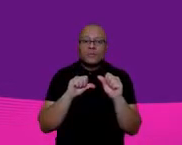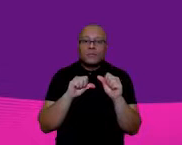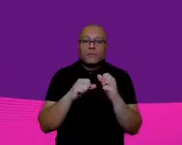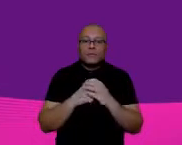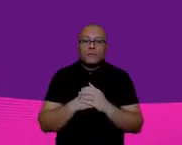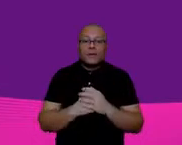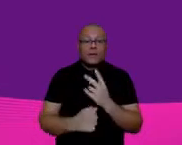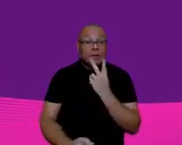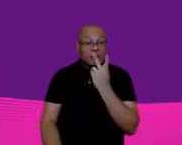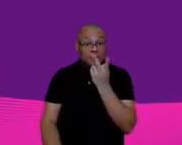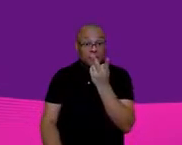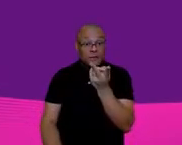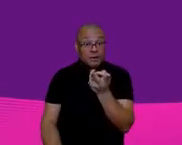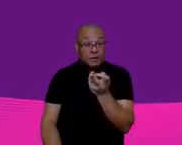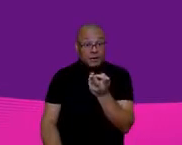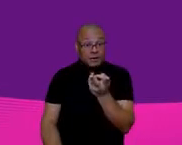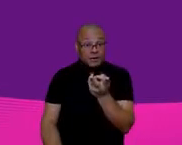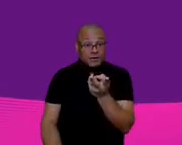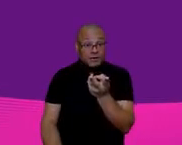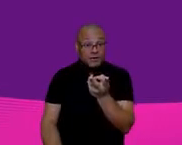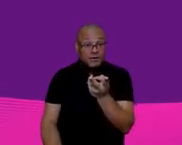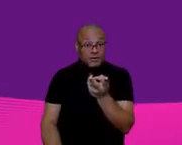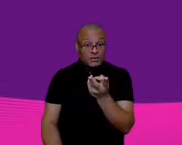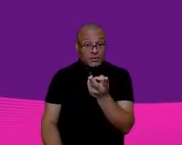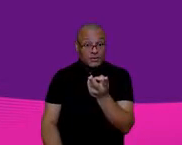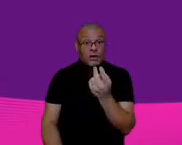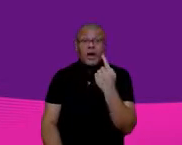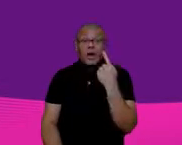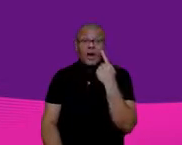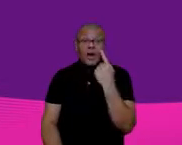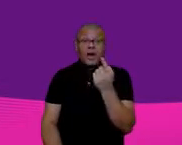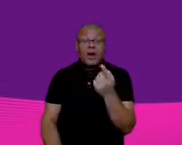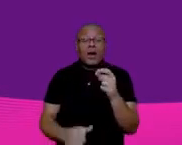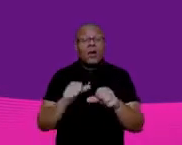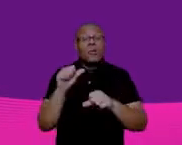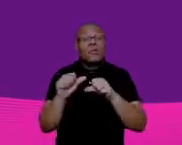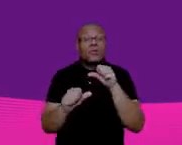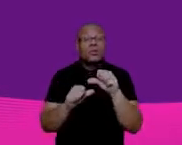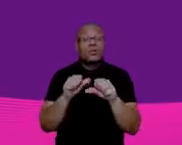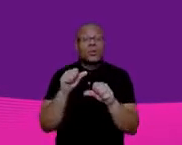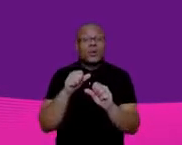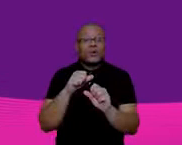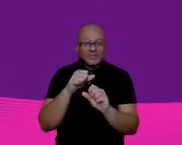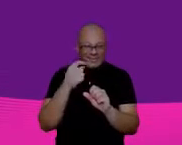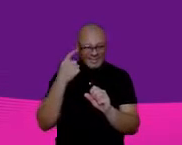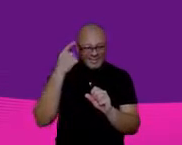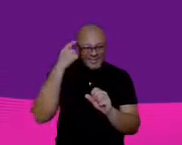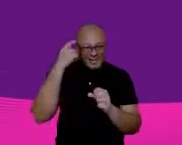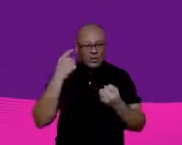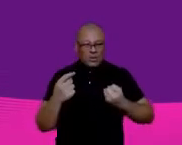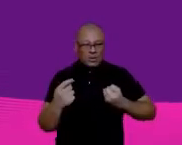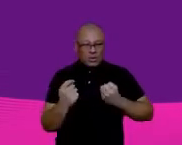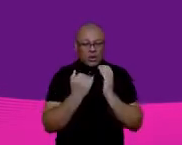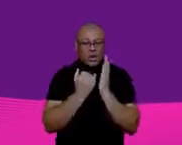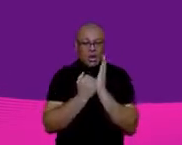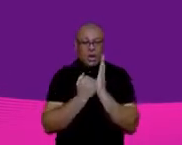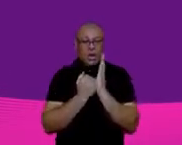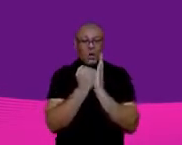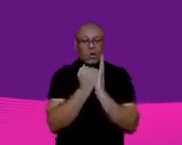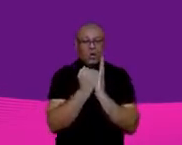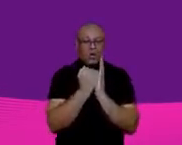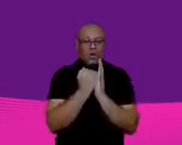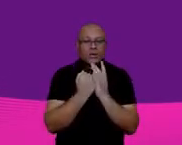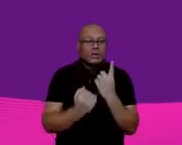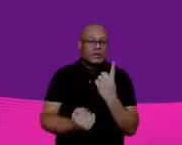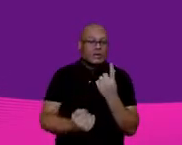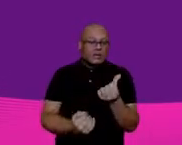Vejam aqui que nós vamos neutralizar, aumentando de 16 para